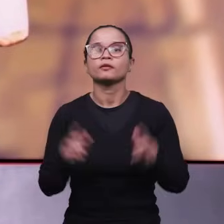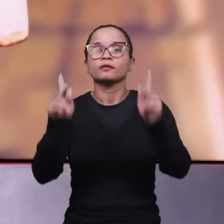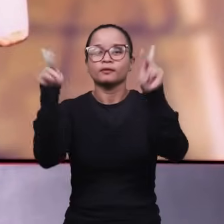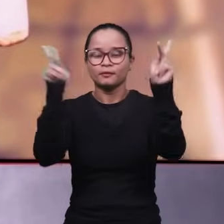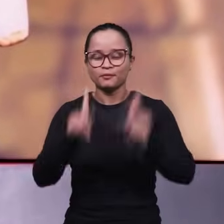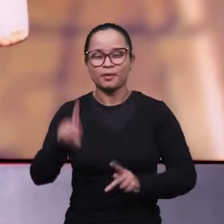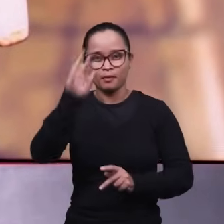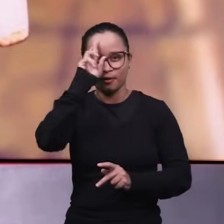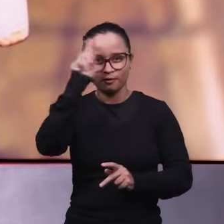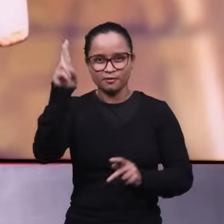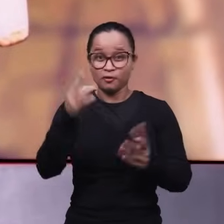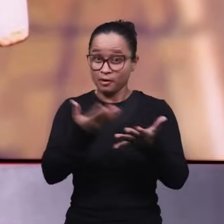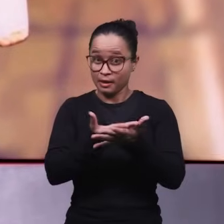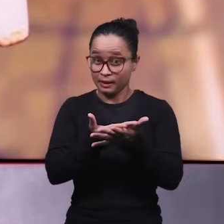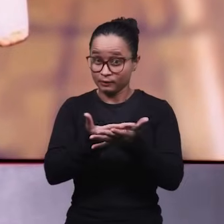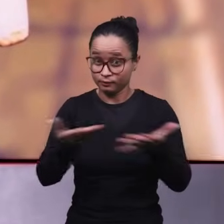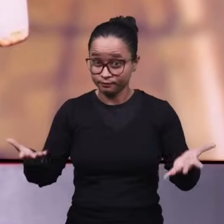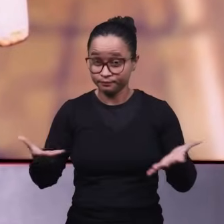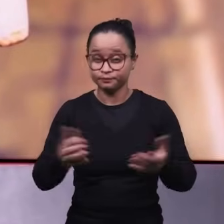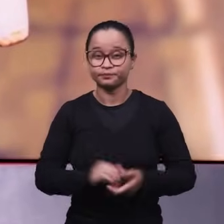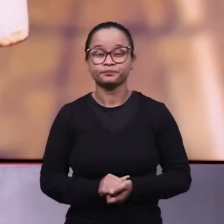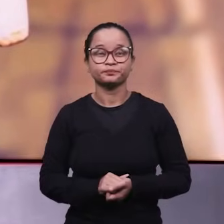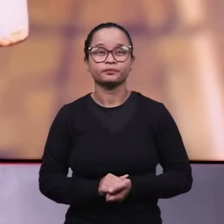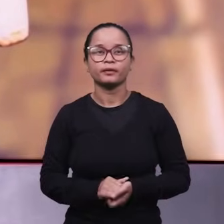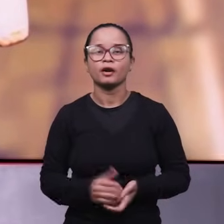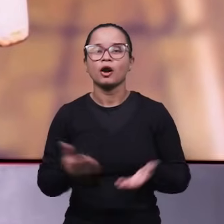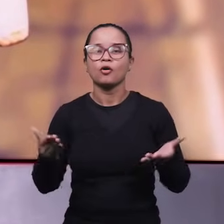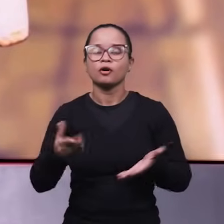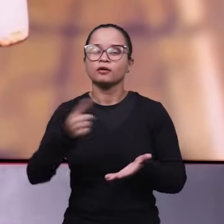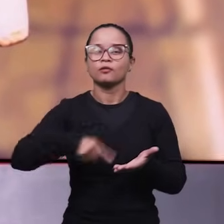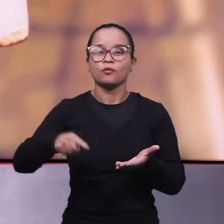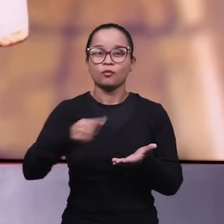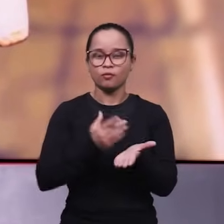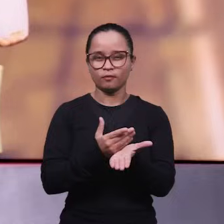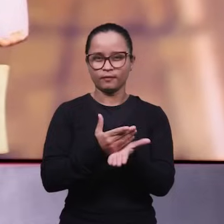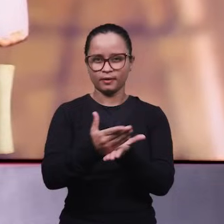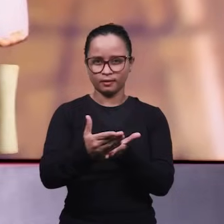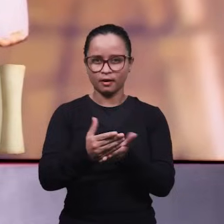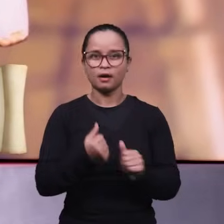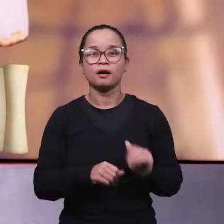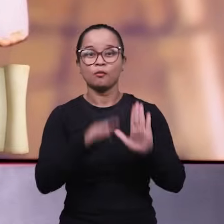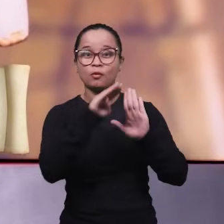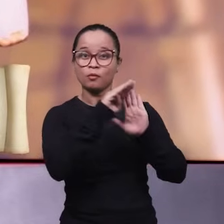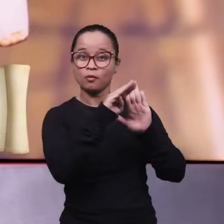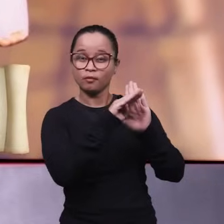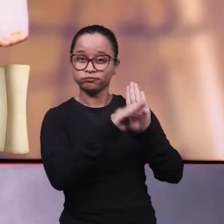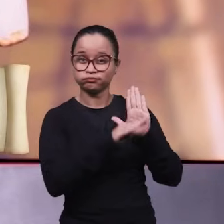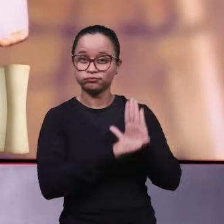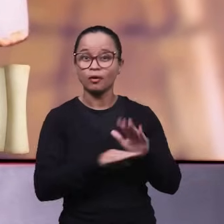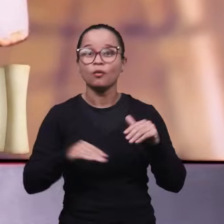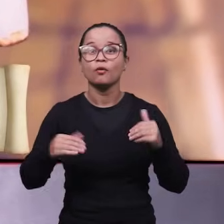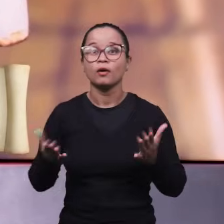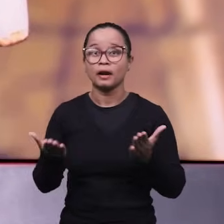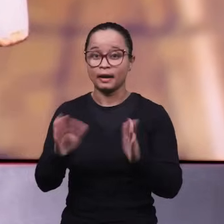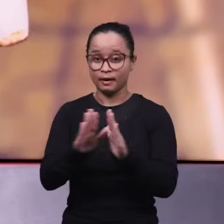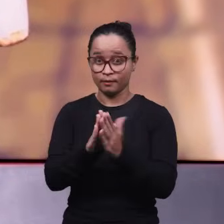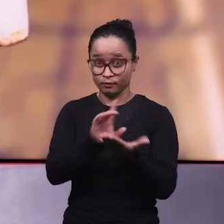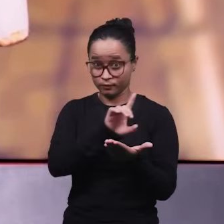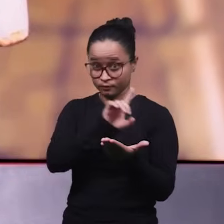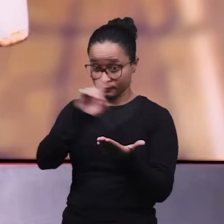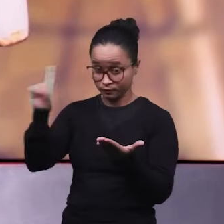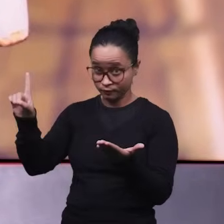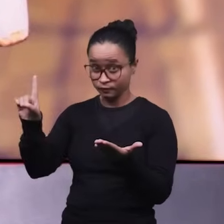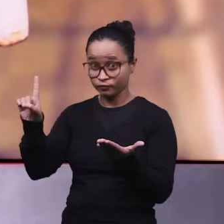paz do Senhor a todos. Vamos dar início hoje a mais um programa, A Bíblia e a